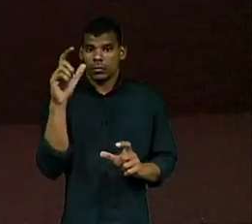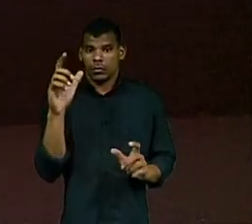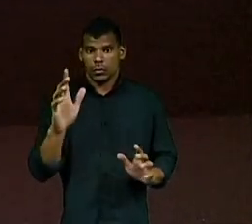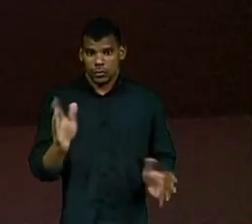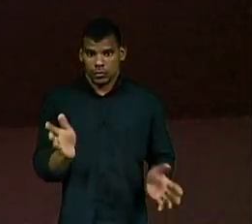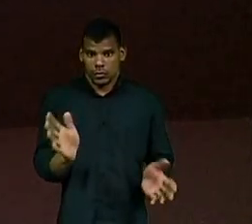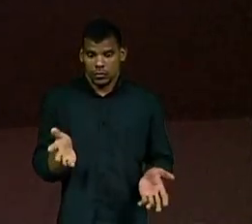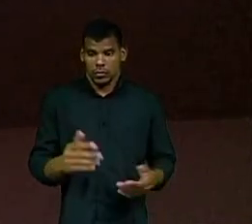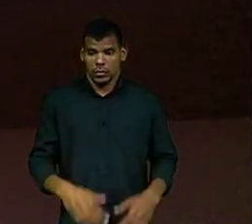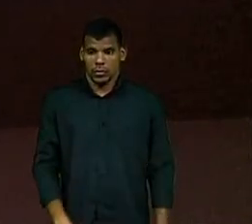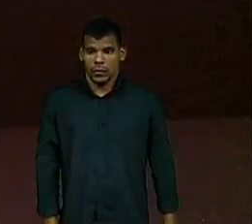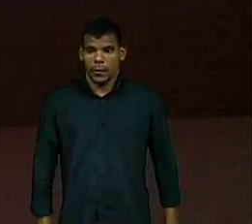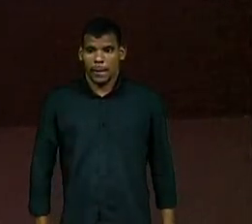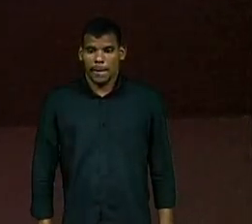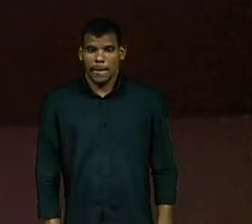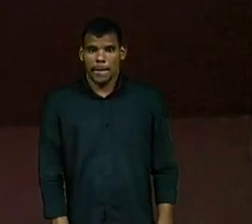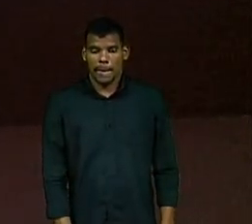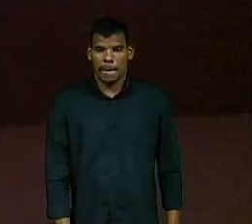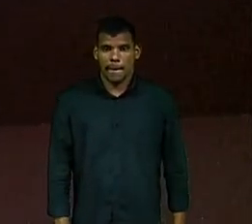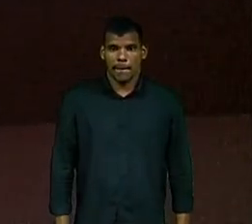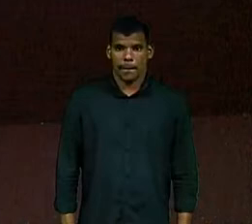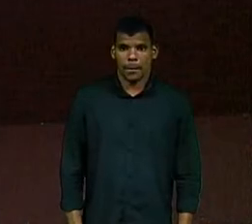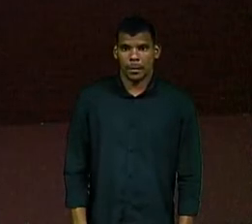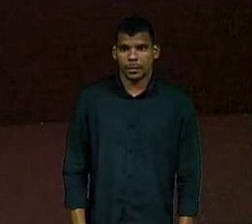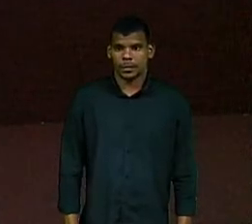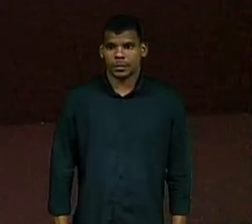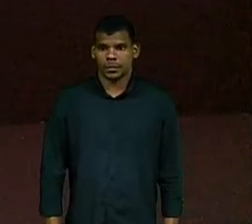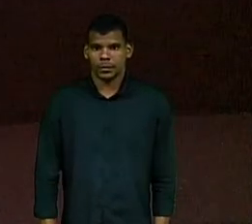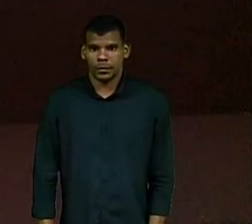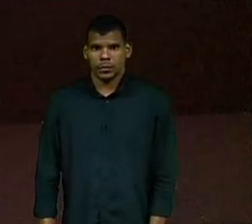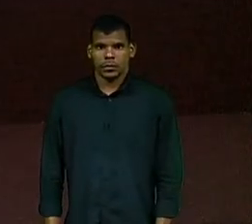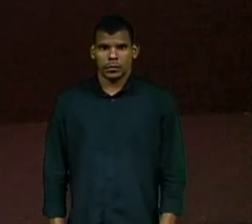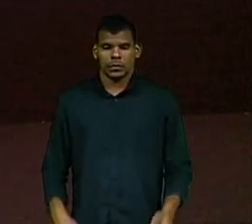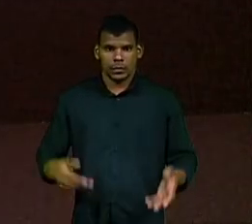certo vamos lá na tia vamos embora pessoal